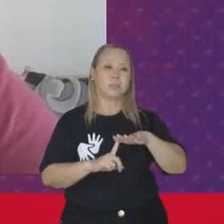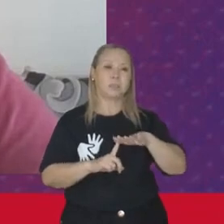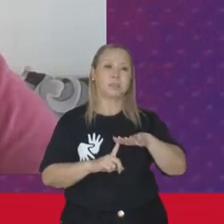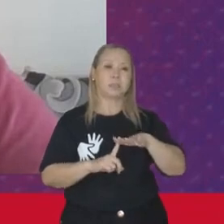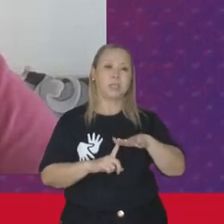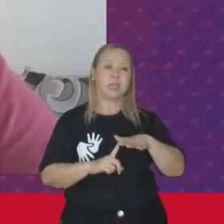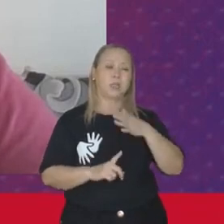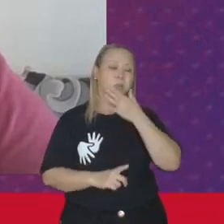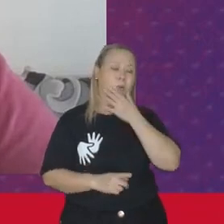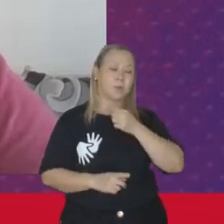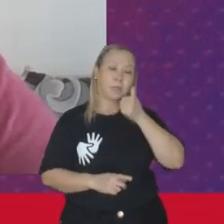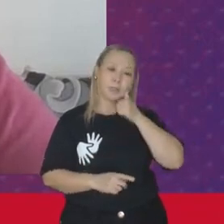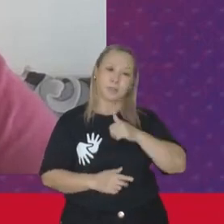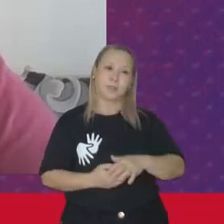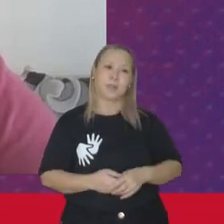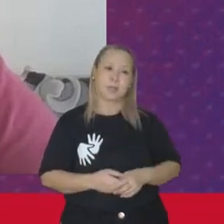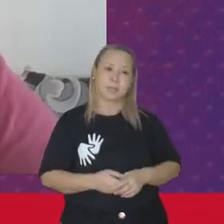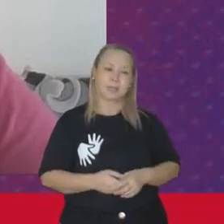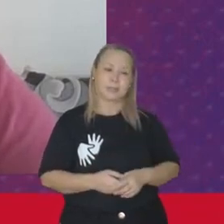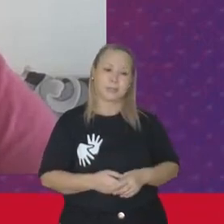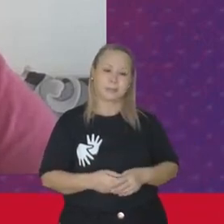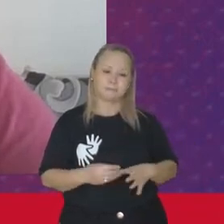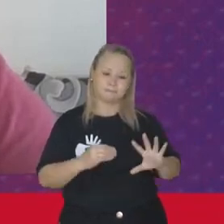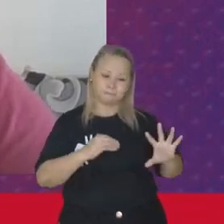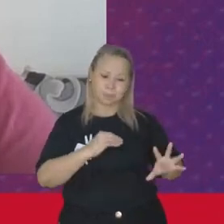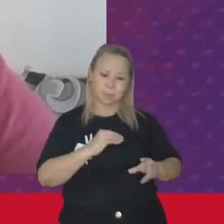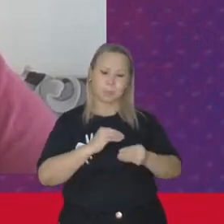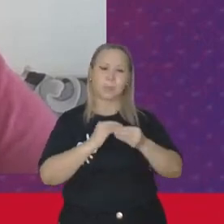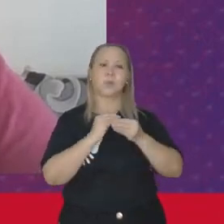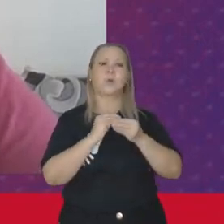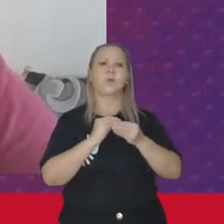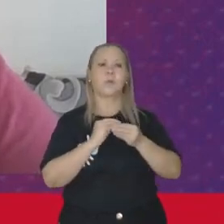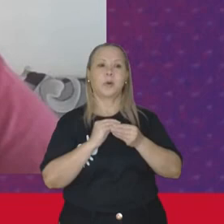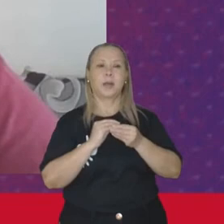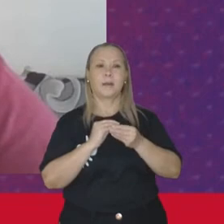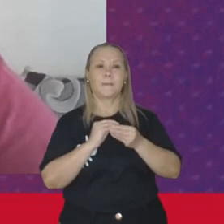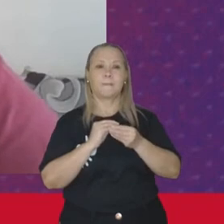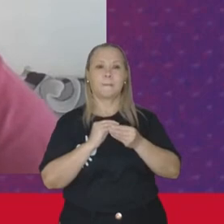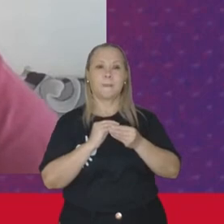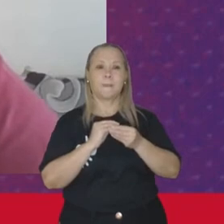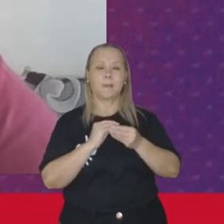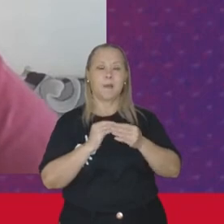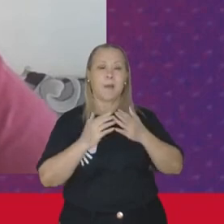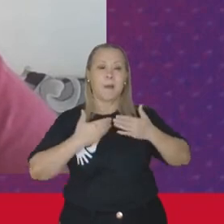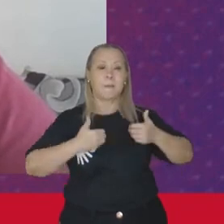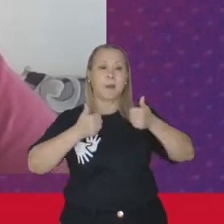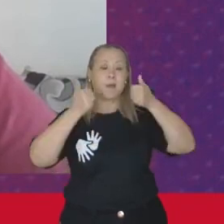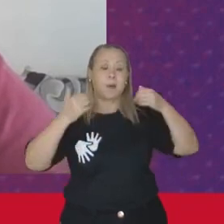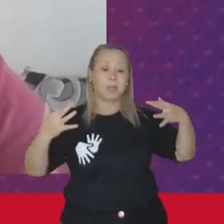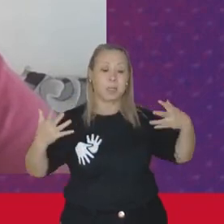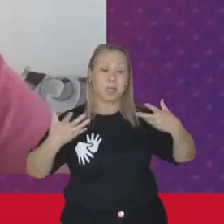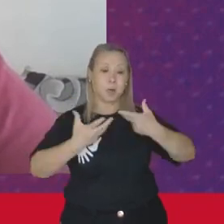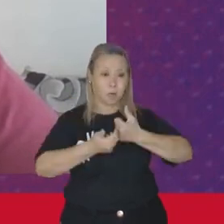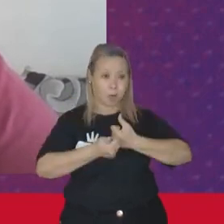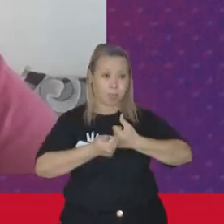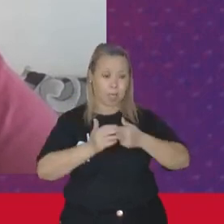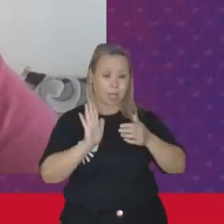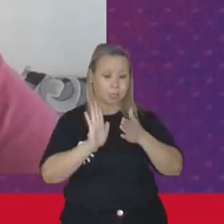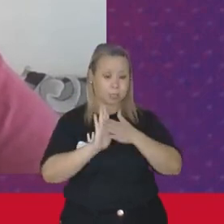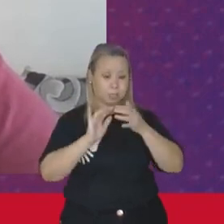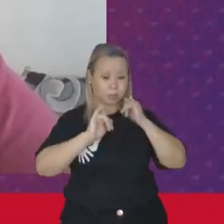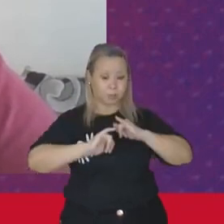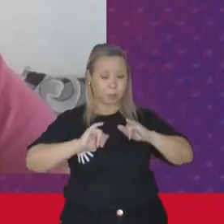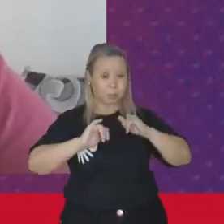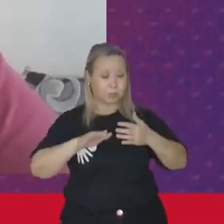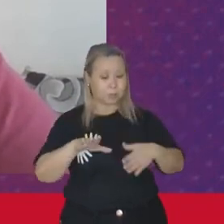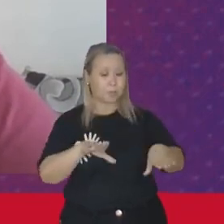dos homens e das mulheres, né? Incorporar a melhoria da qualidade e proporcionar uma